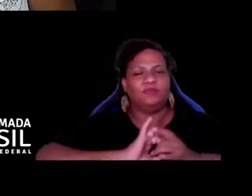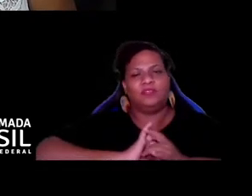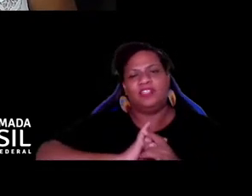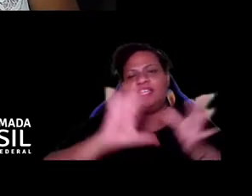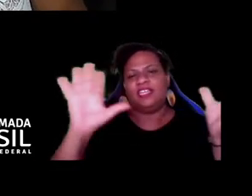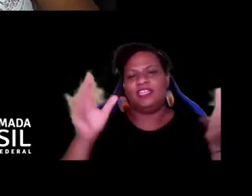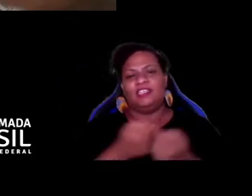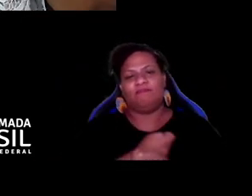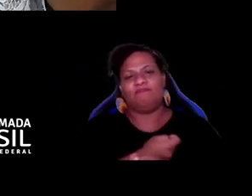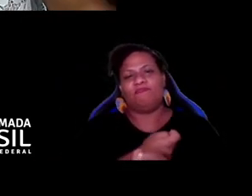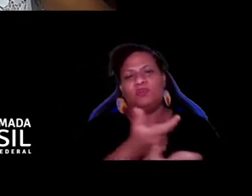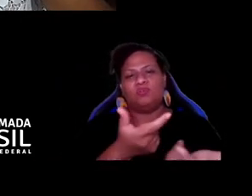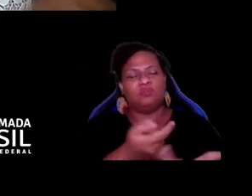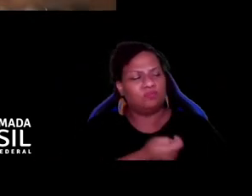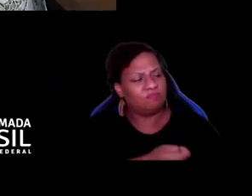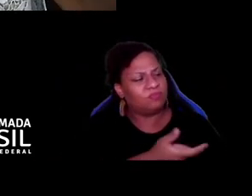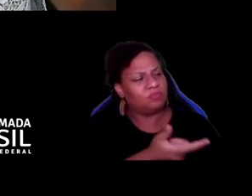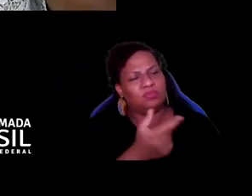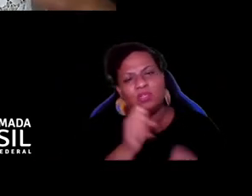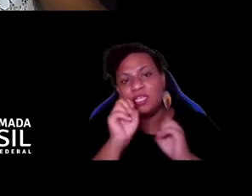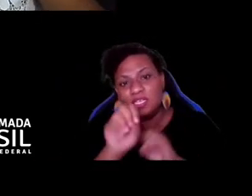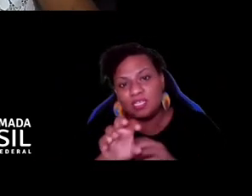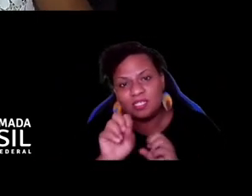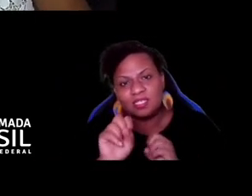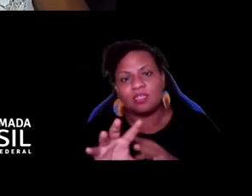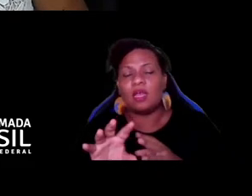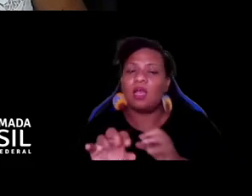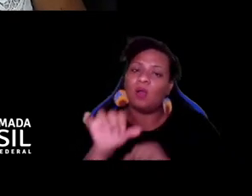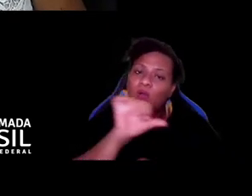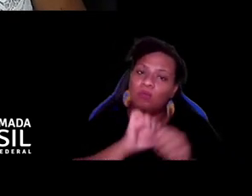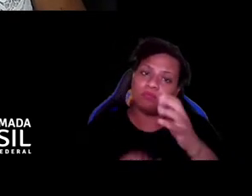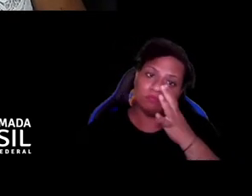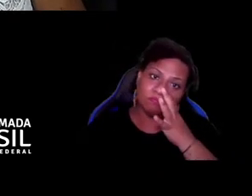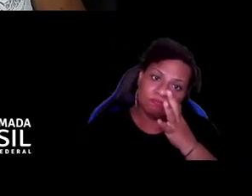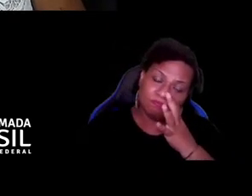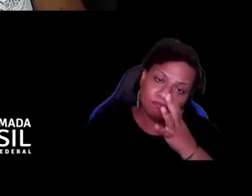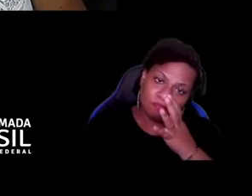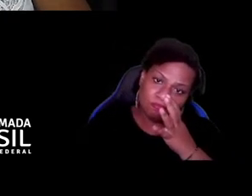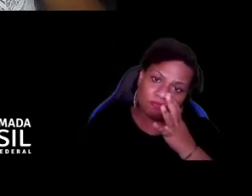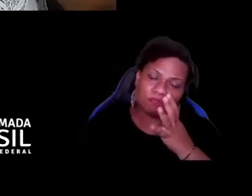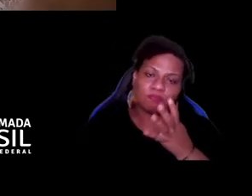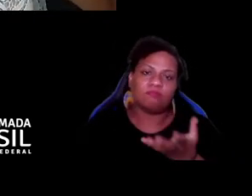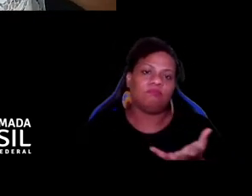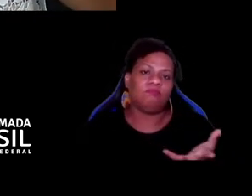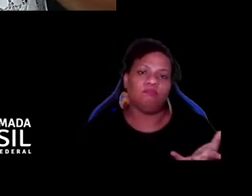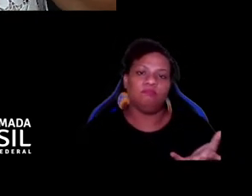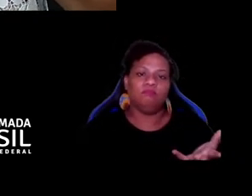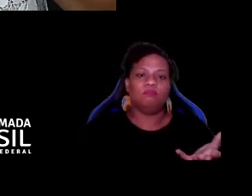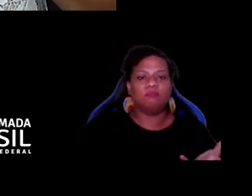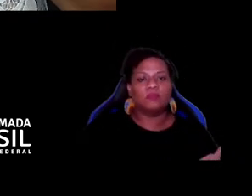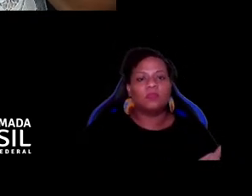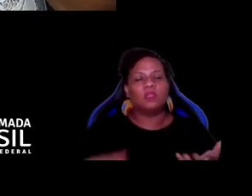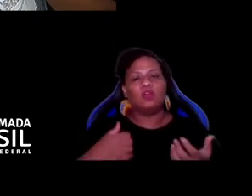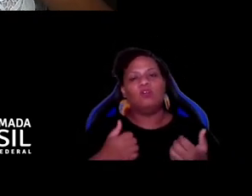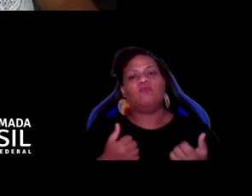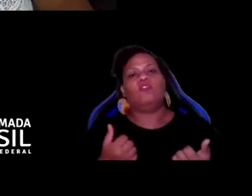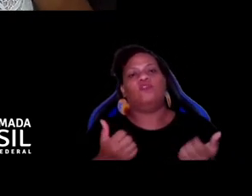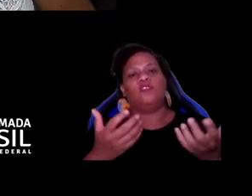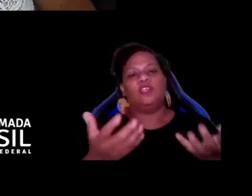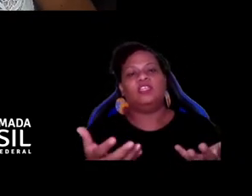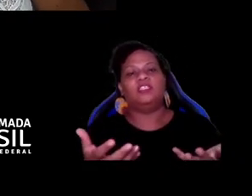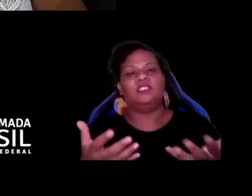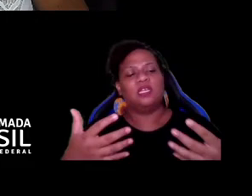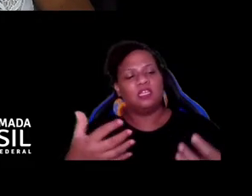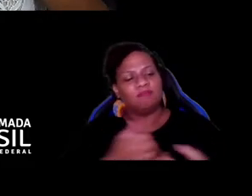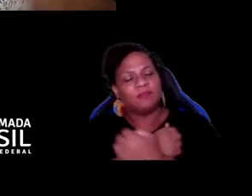bem, seja ensinar, seja ouvir, né? Seja oferecer um